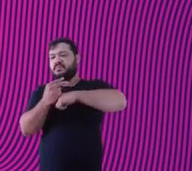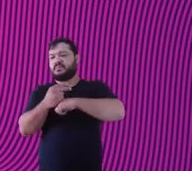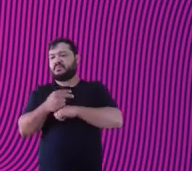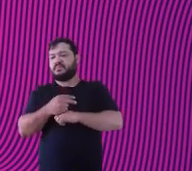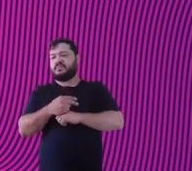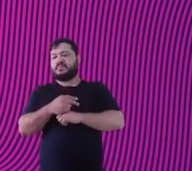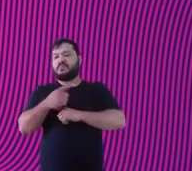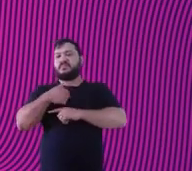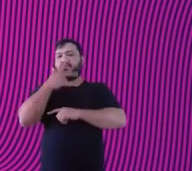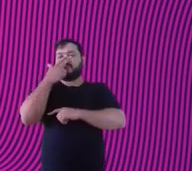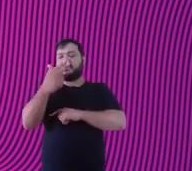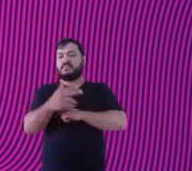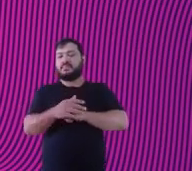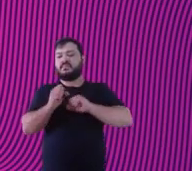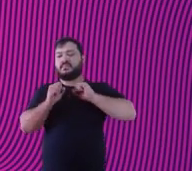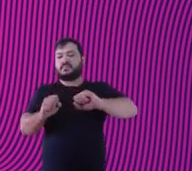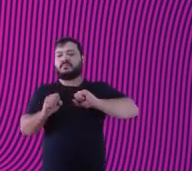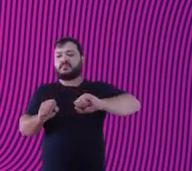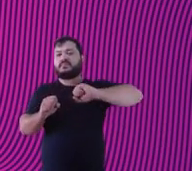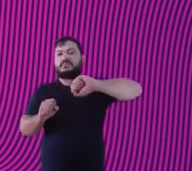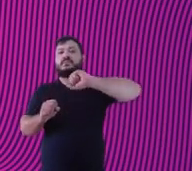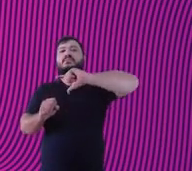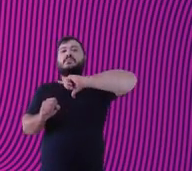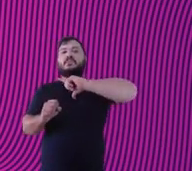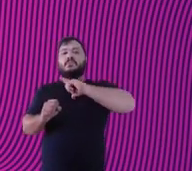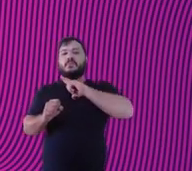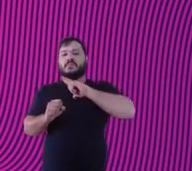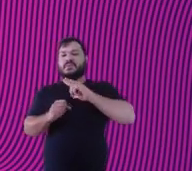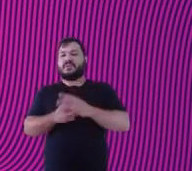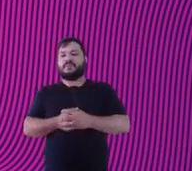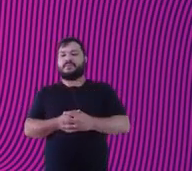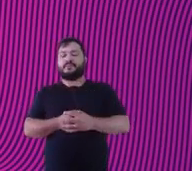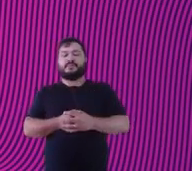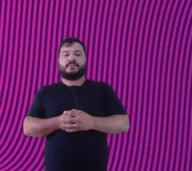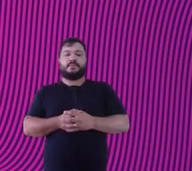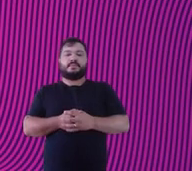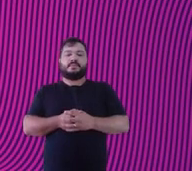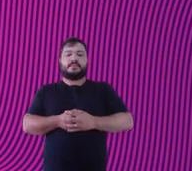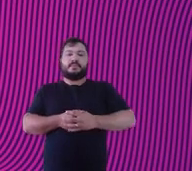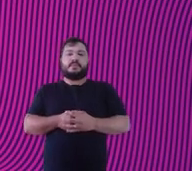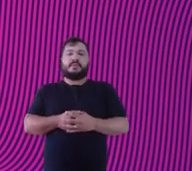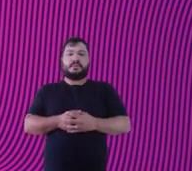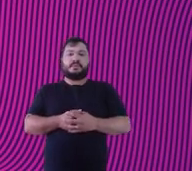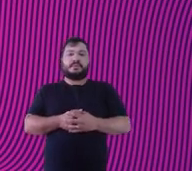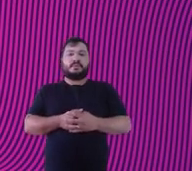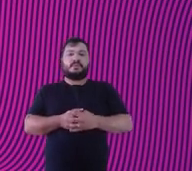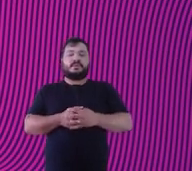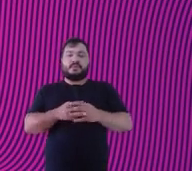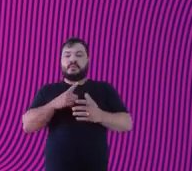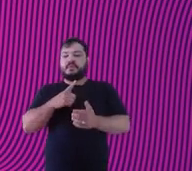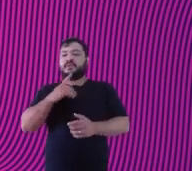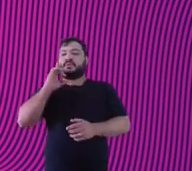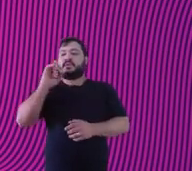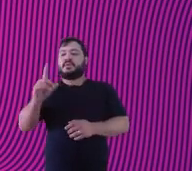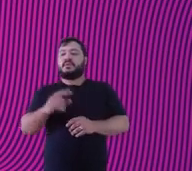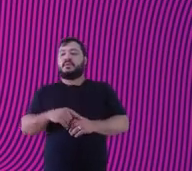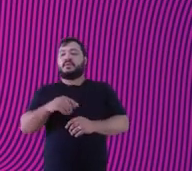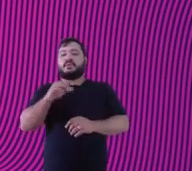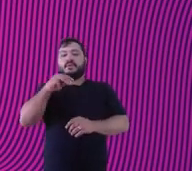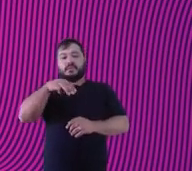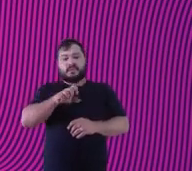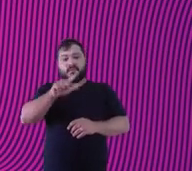morto que eu acho que pode ser também tem um papel importante no tratamento da recidiva melfo